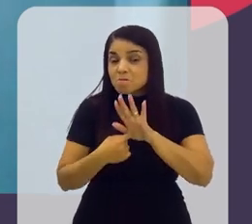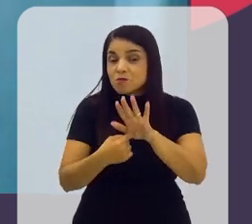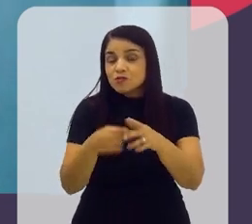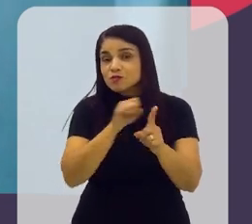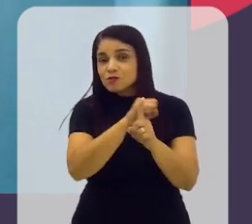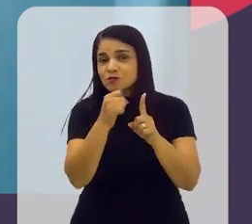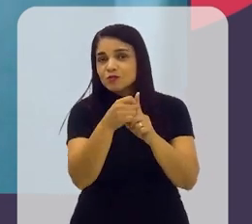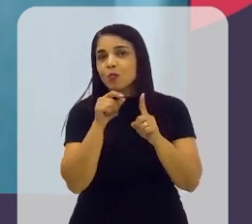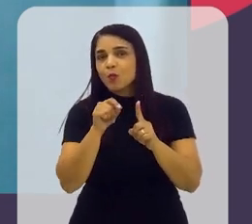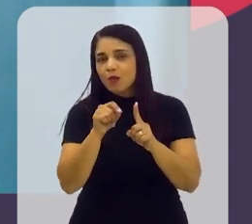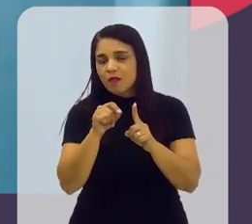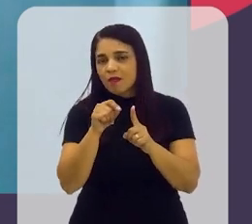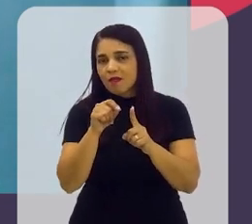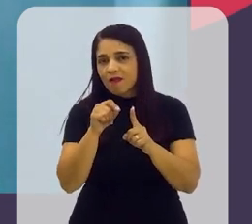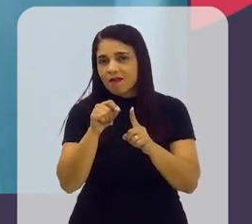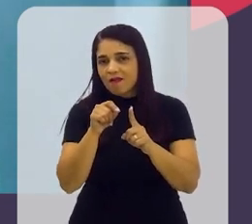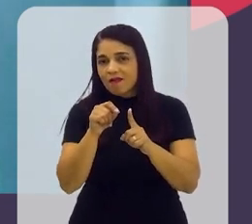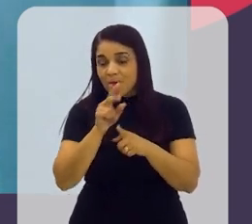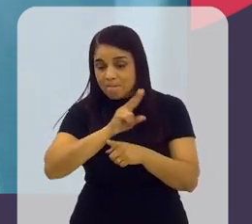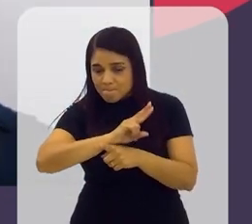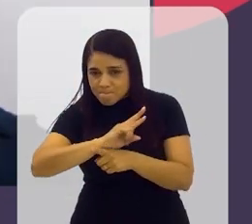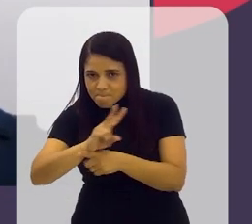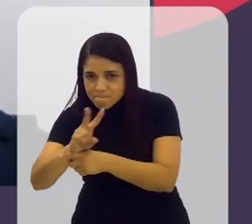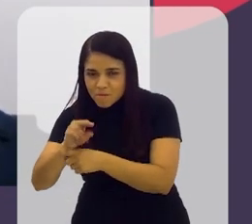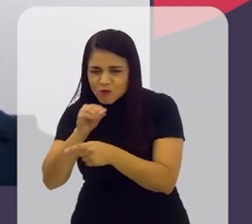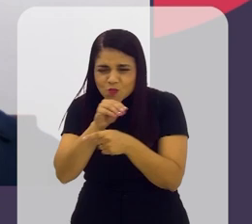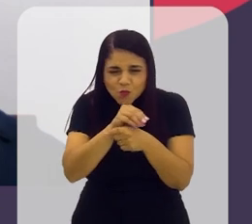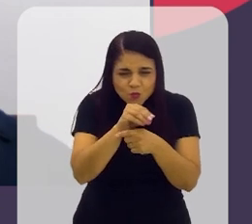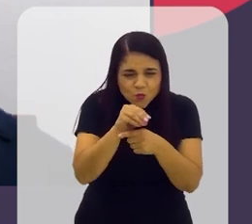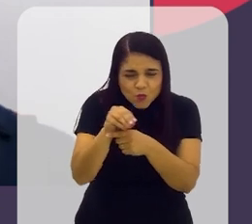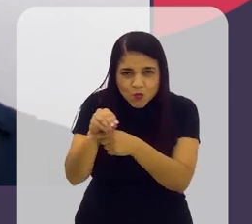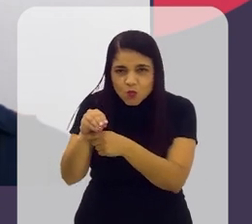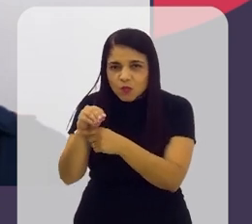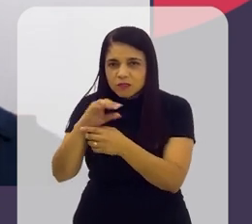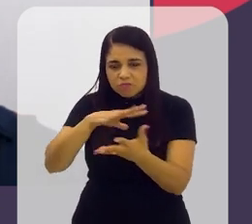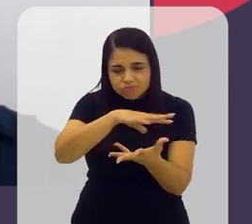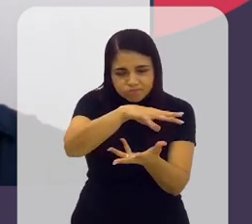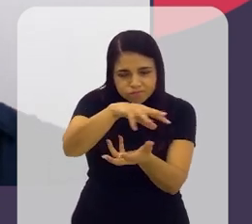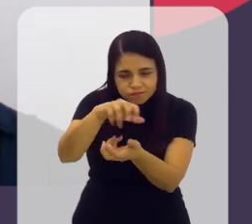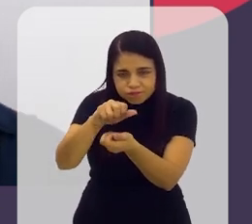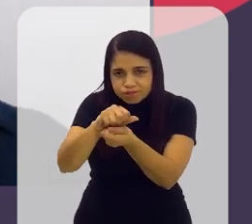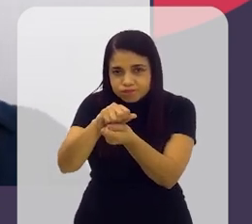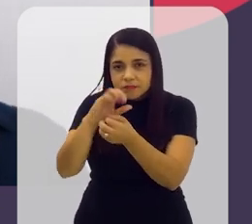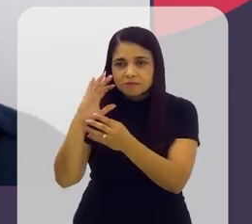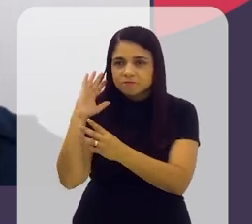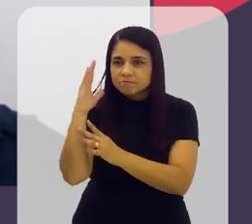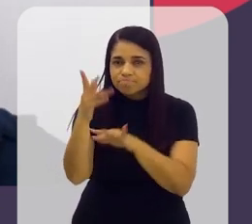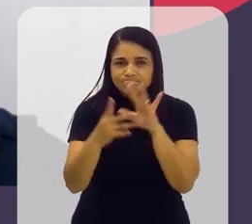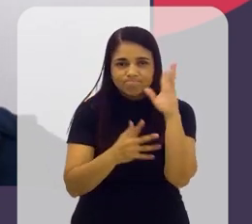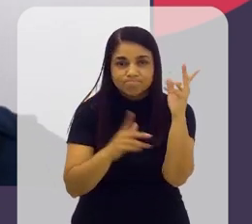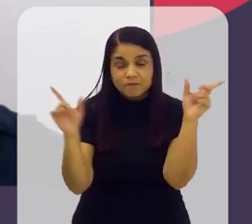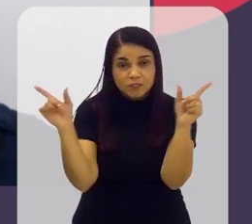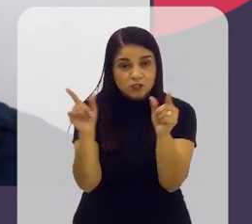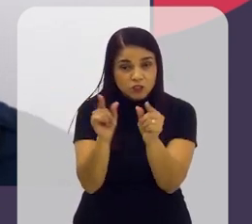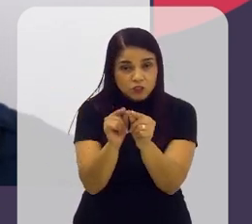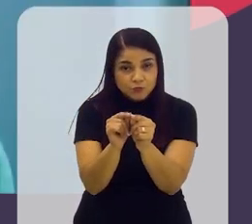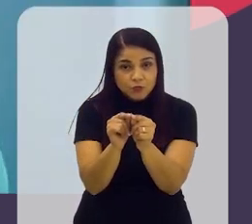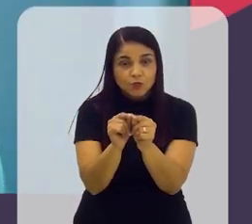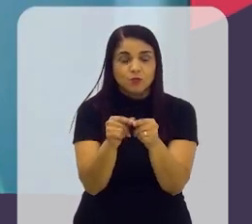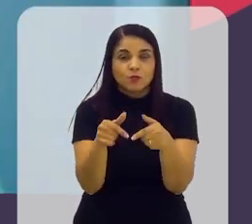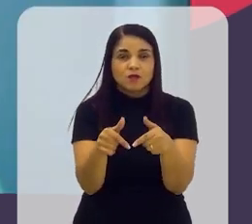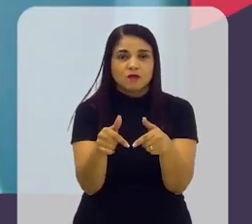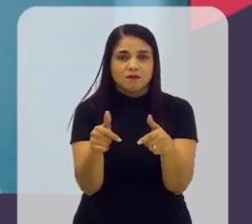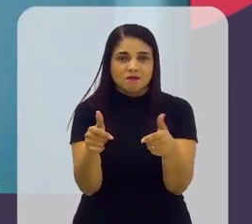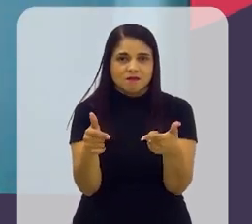para a sociedade esse tipo de coisa, que uma vez que a gente cuide dos nossos remanescentes florestais, evite que eles reduzam em